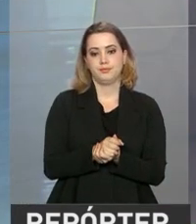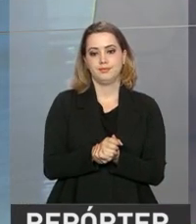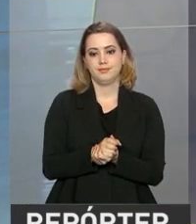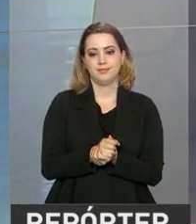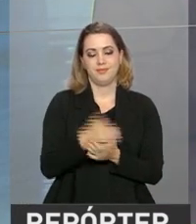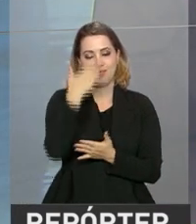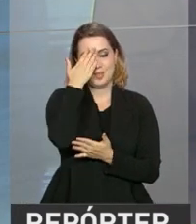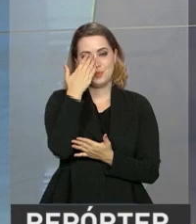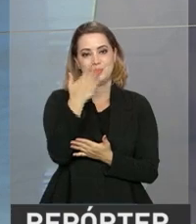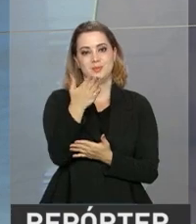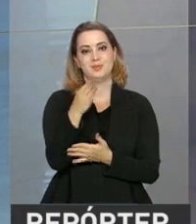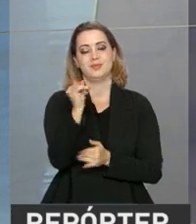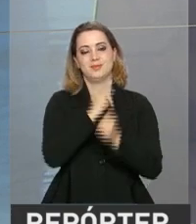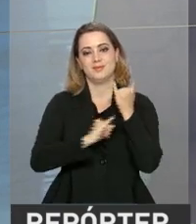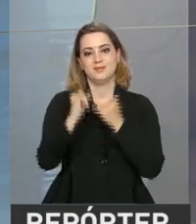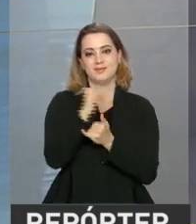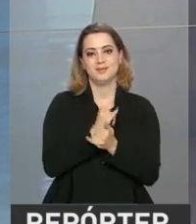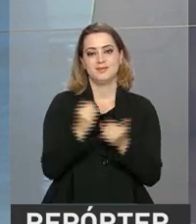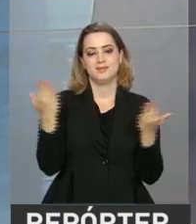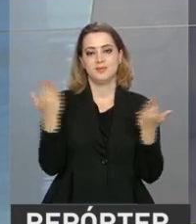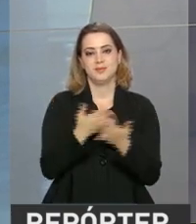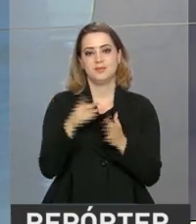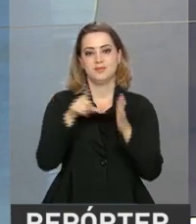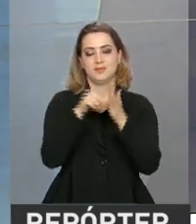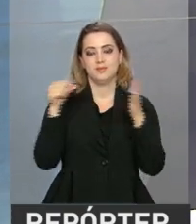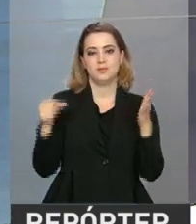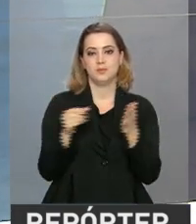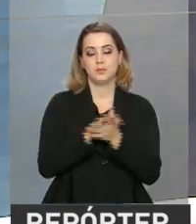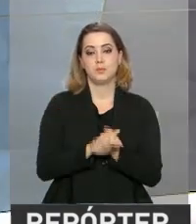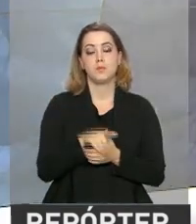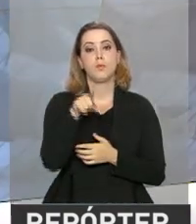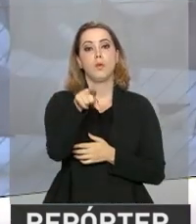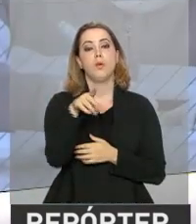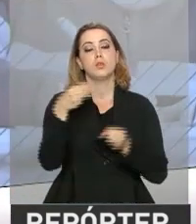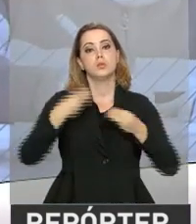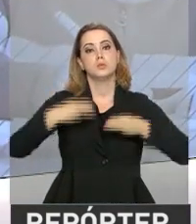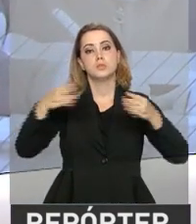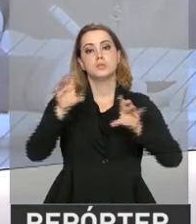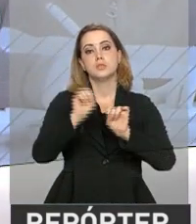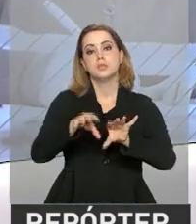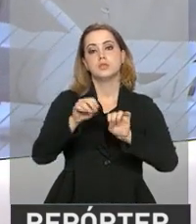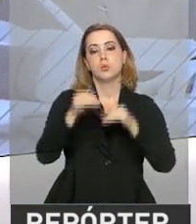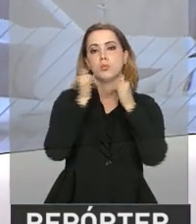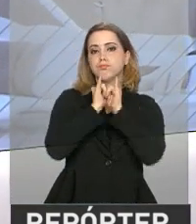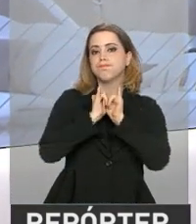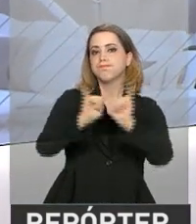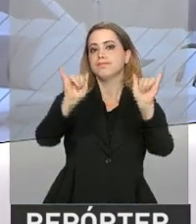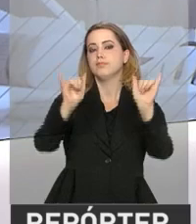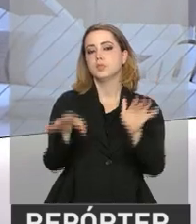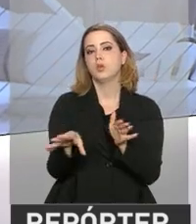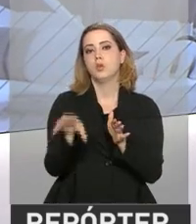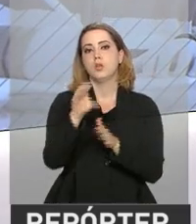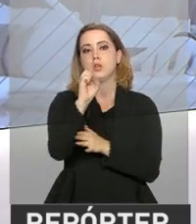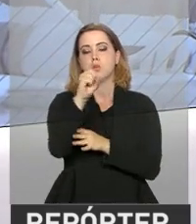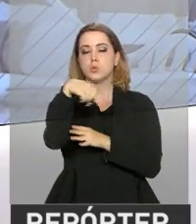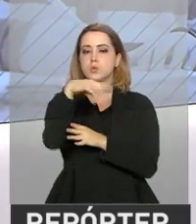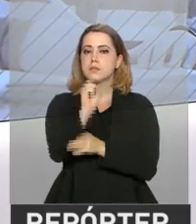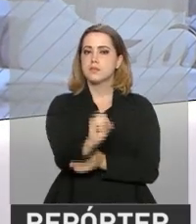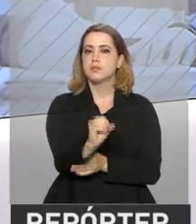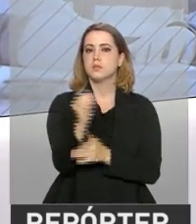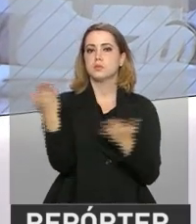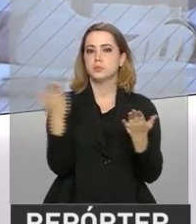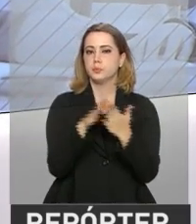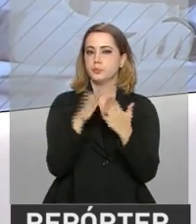alou Obrigado pelas informações ao vivo do Palácio do Planalto e olha só o Ministério da Educação divulgou os dados preliminares do censo